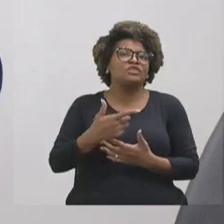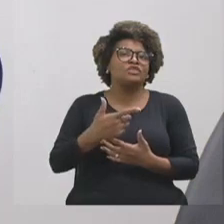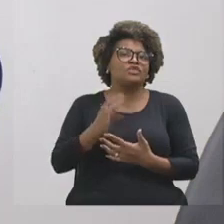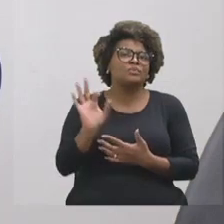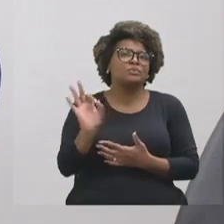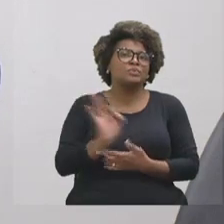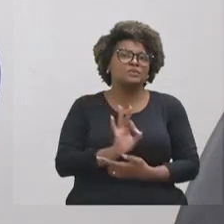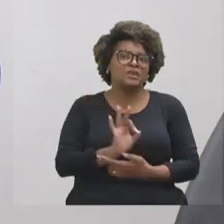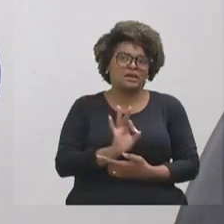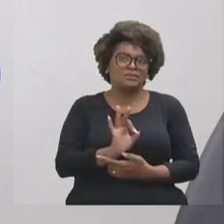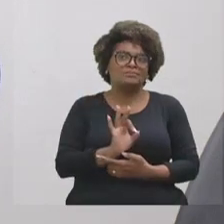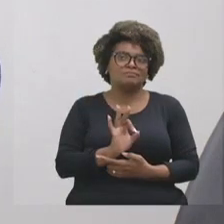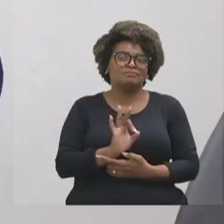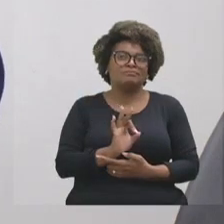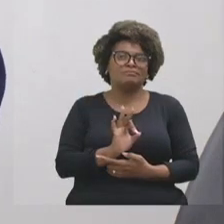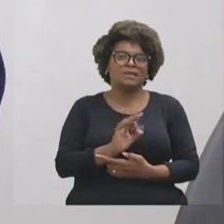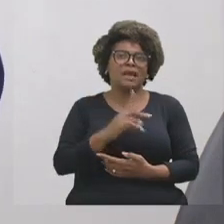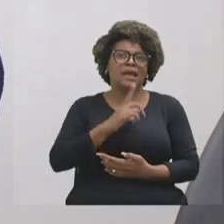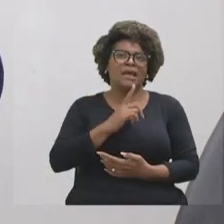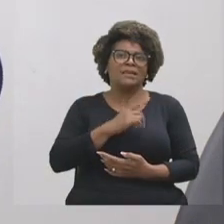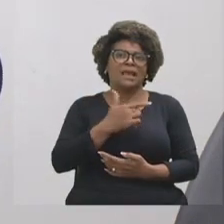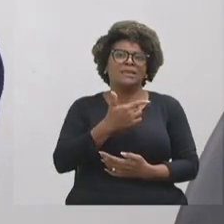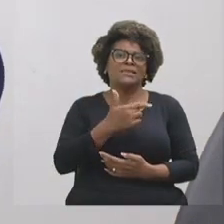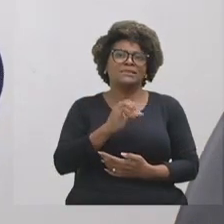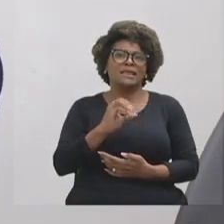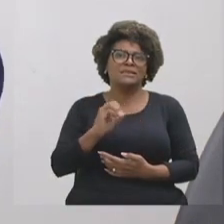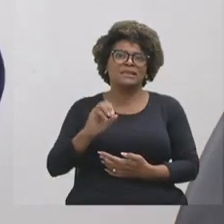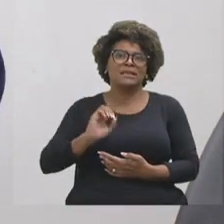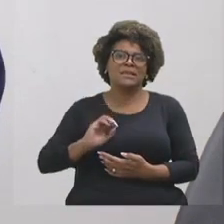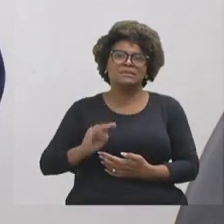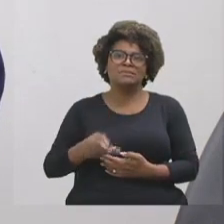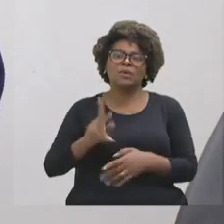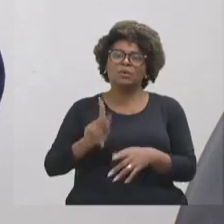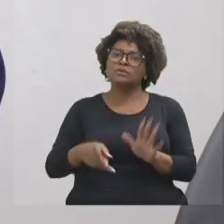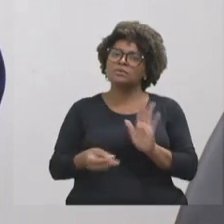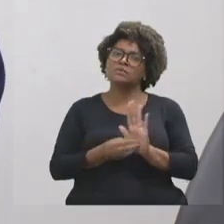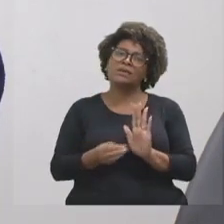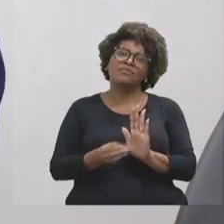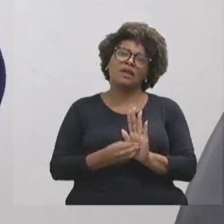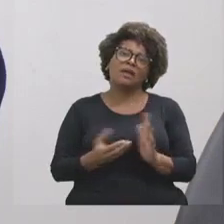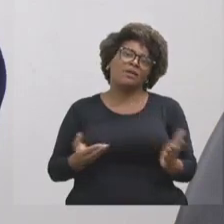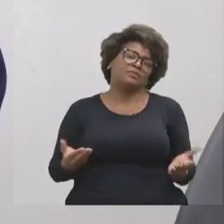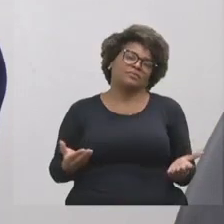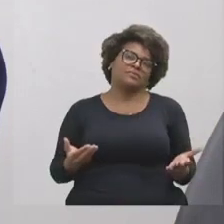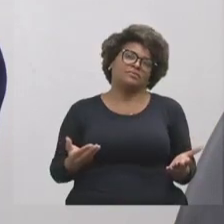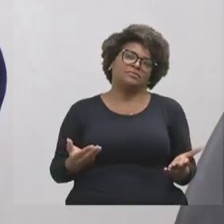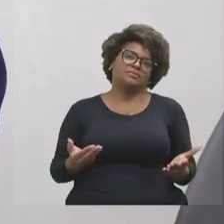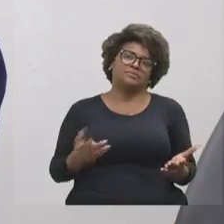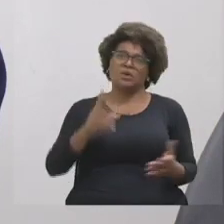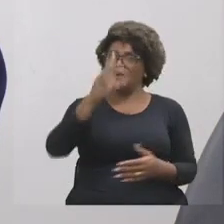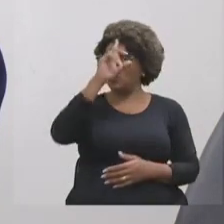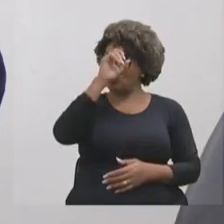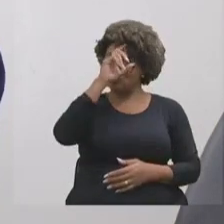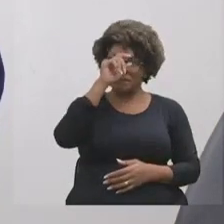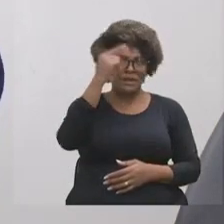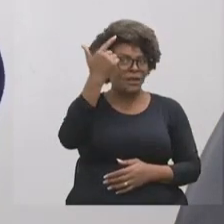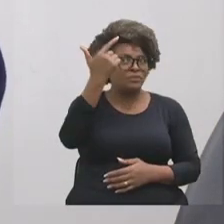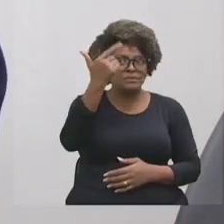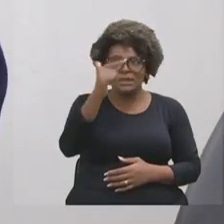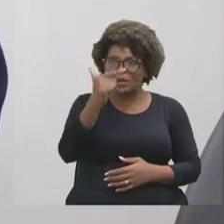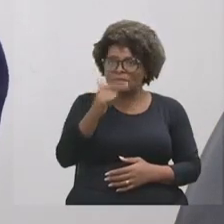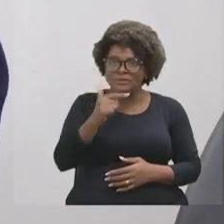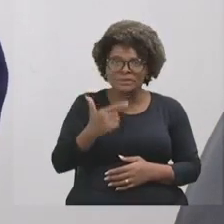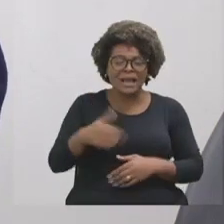mil com extra desastidos Então eu acho que o hospital não tem essa estrutura para Oncologia